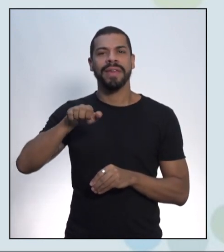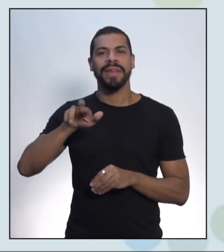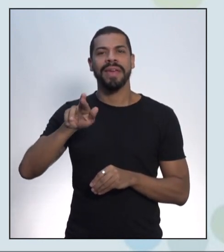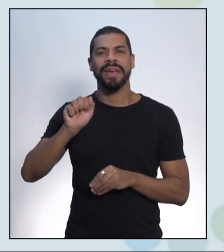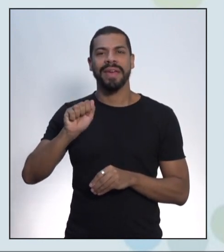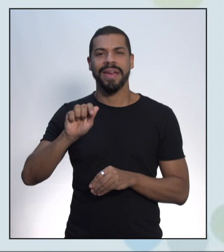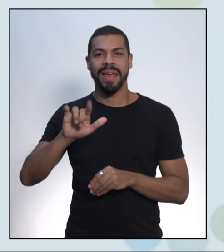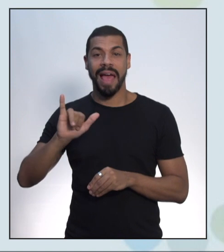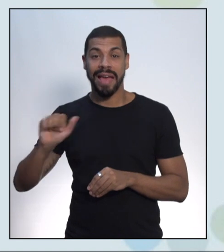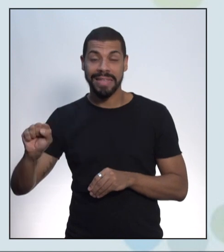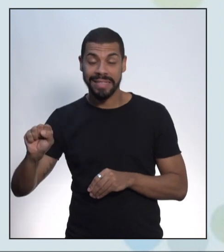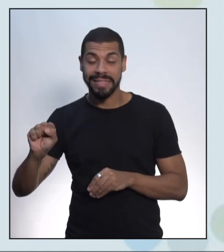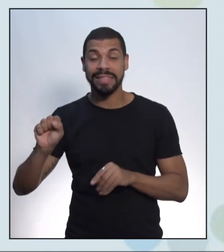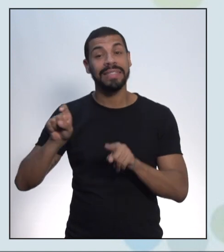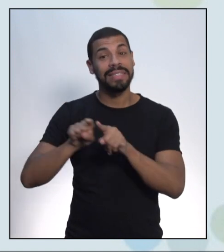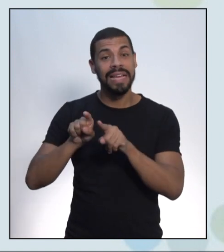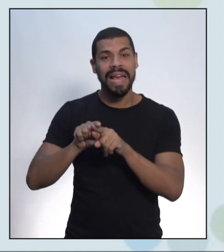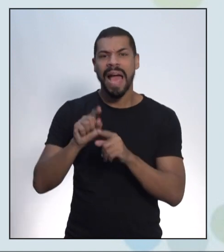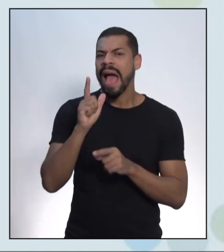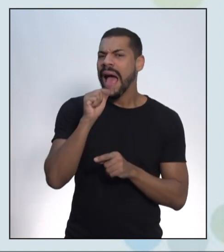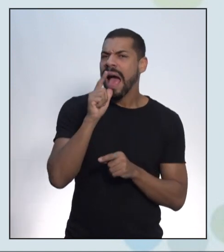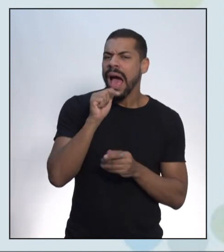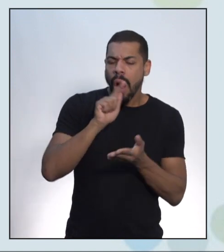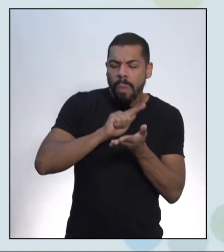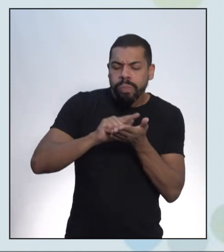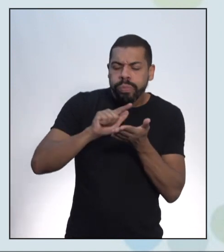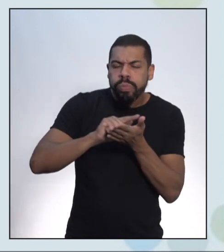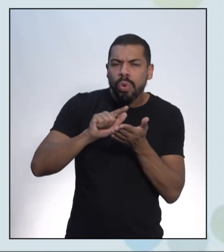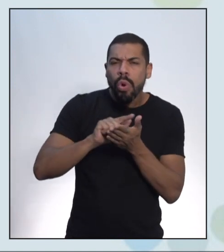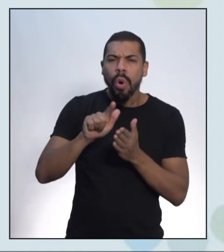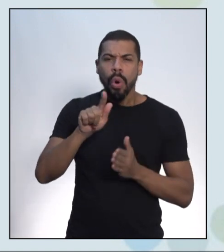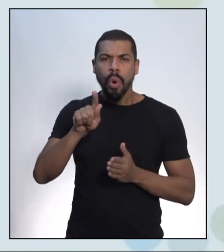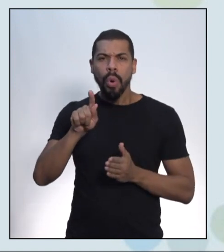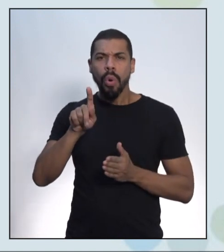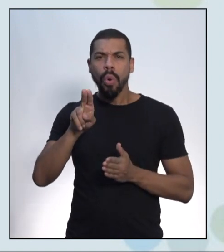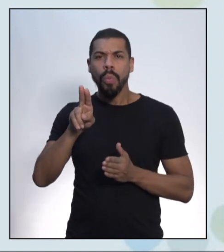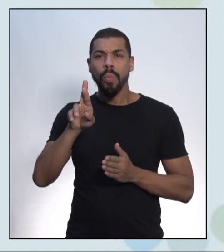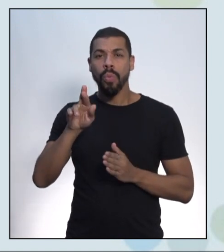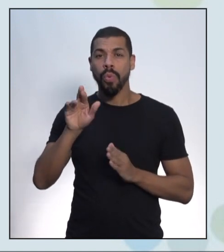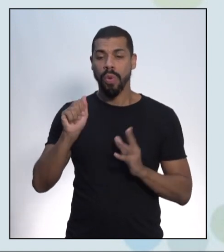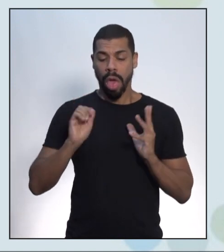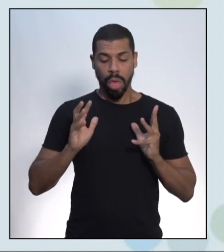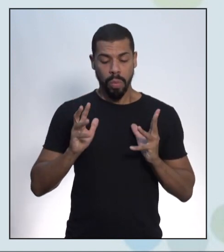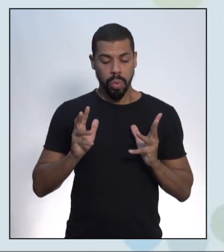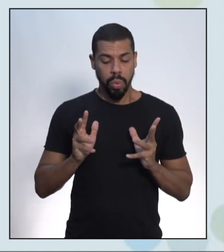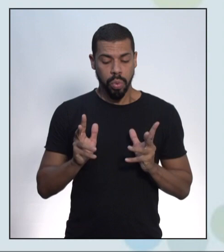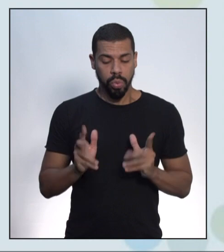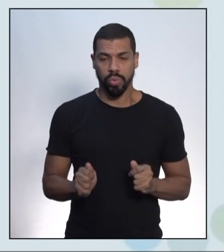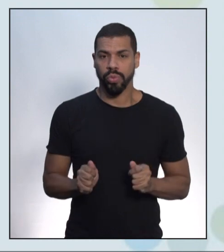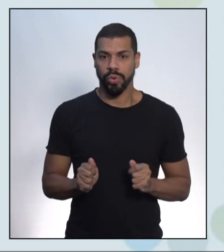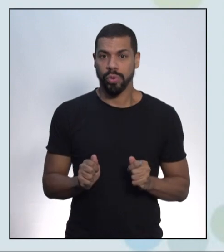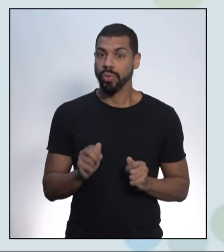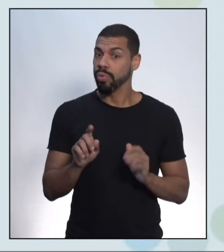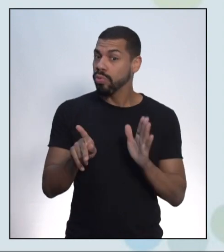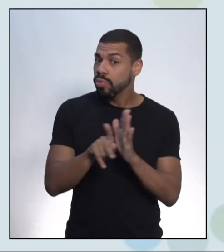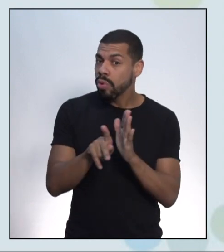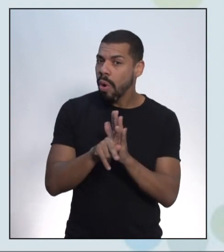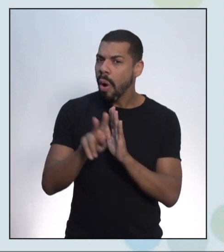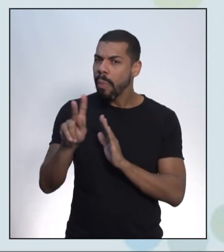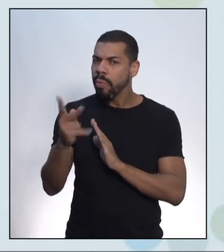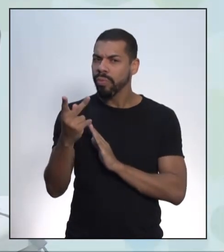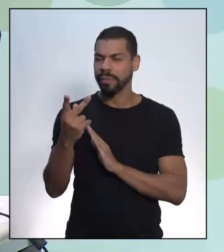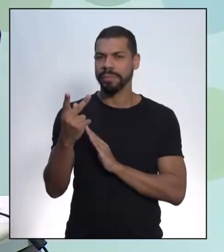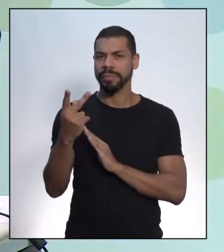já a água pura é aquela que não contém nenhuma outra substância na sua composição, além do hidrogênio e o oxigênio. Aí a professora falou que